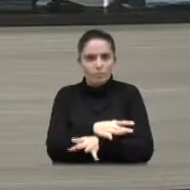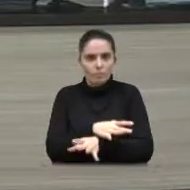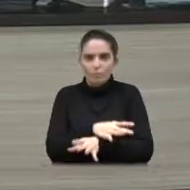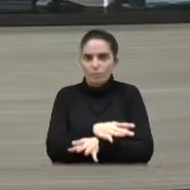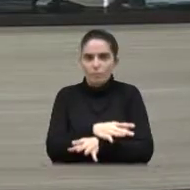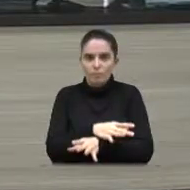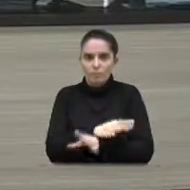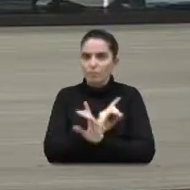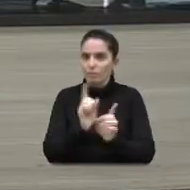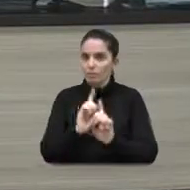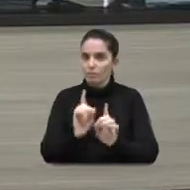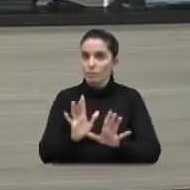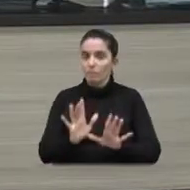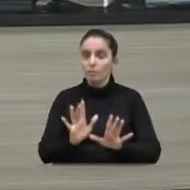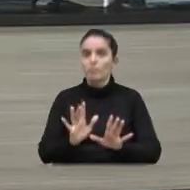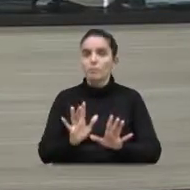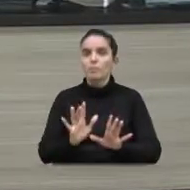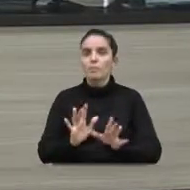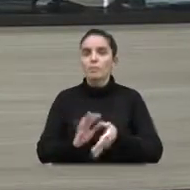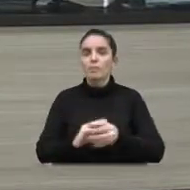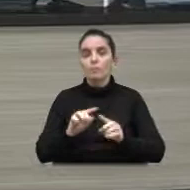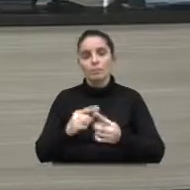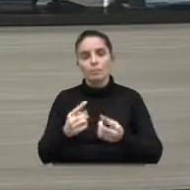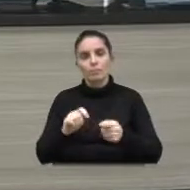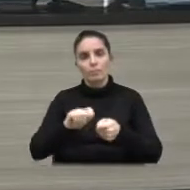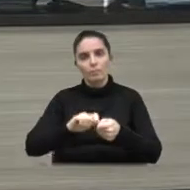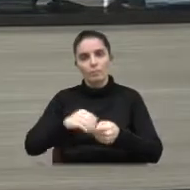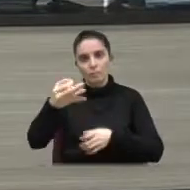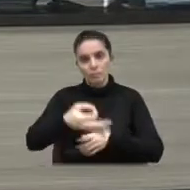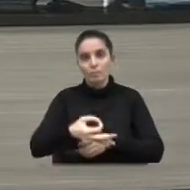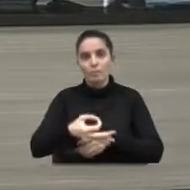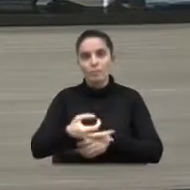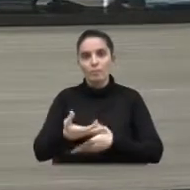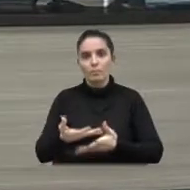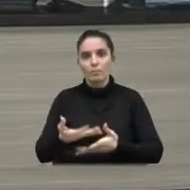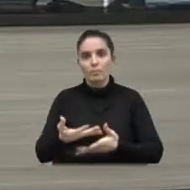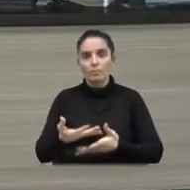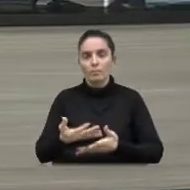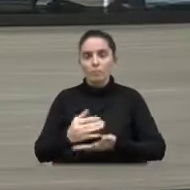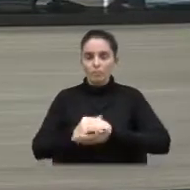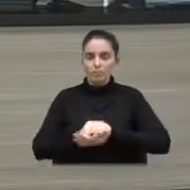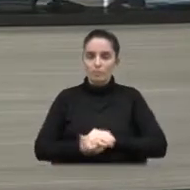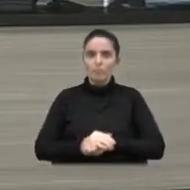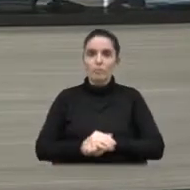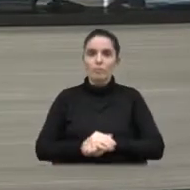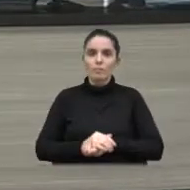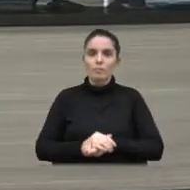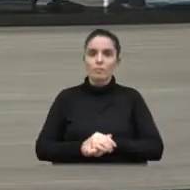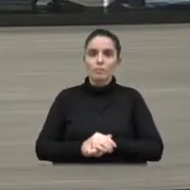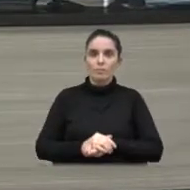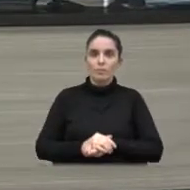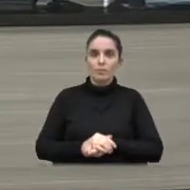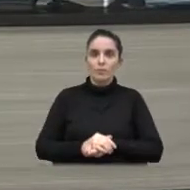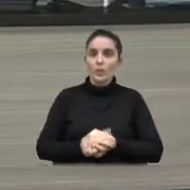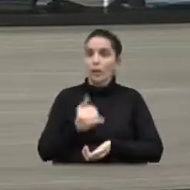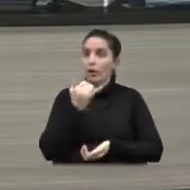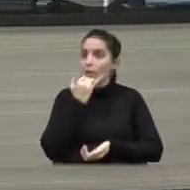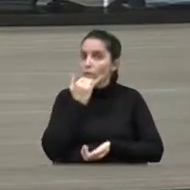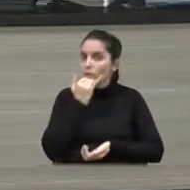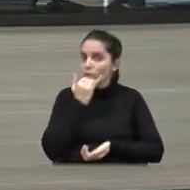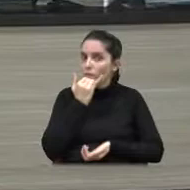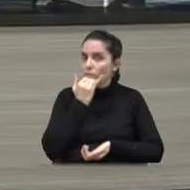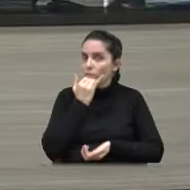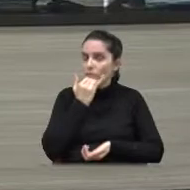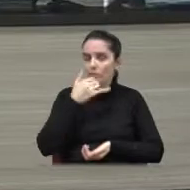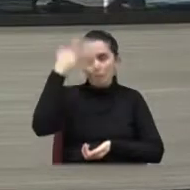desincentivar ninguém, não quero motivá-los, mas vamos fazer da maneira correta, da maneira certa. Então, me perdoa, vereadora, eu não falei